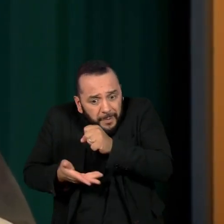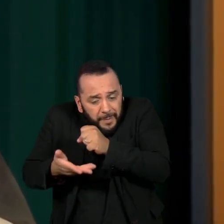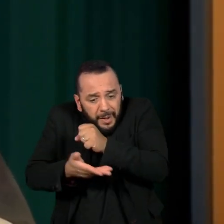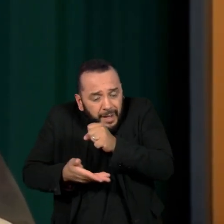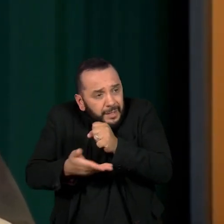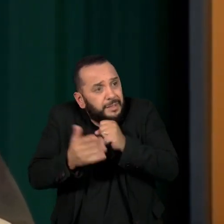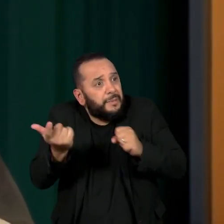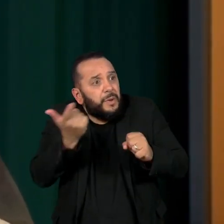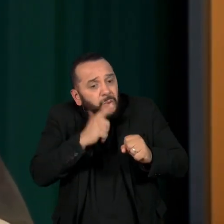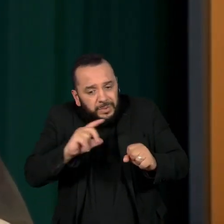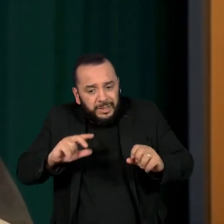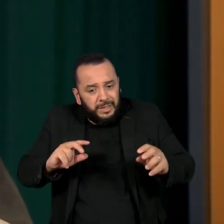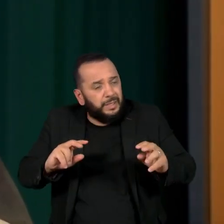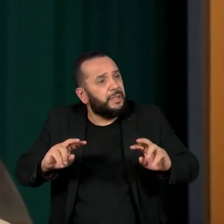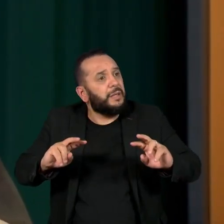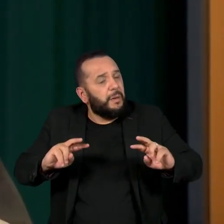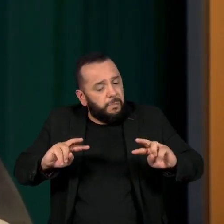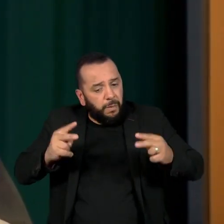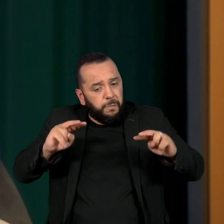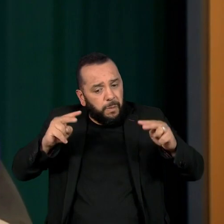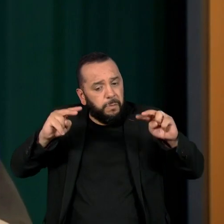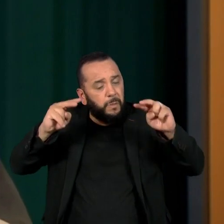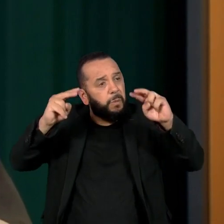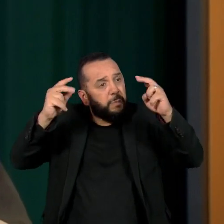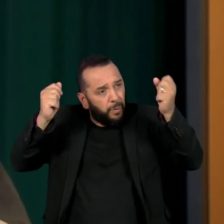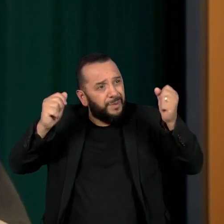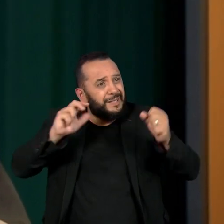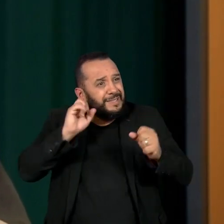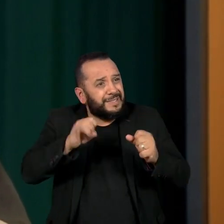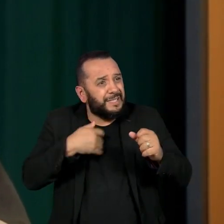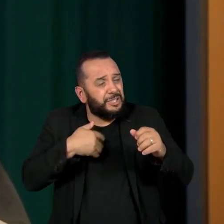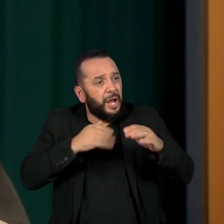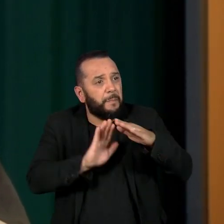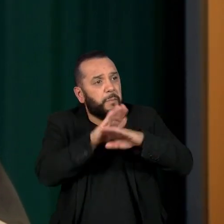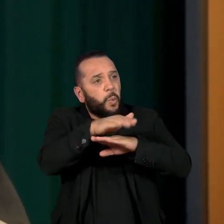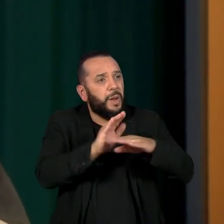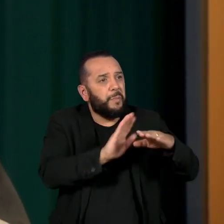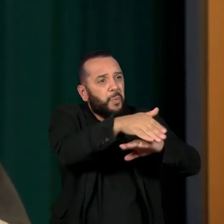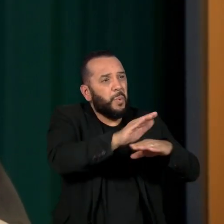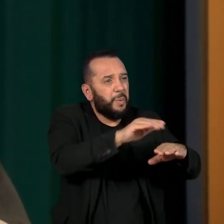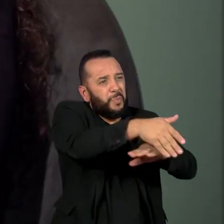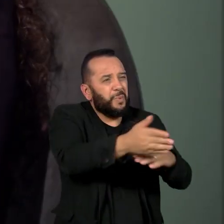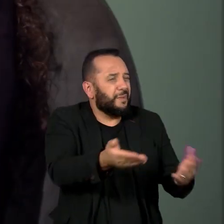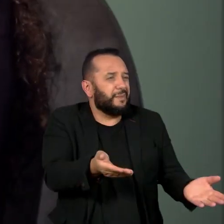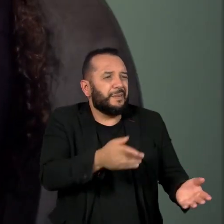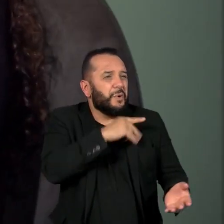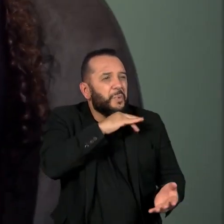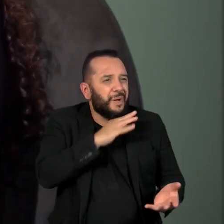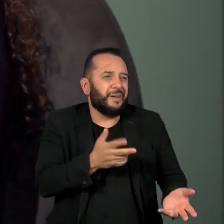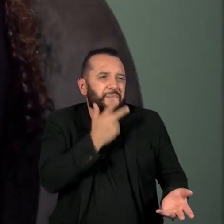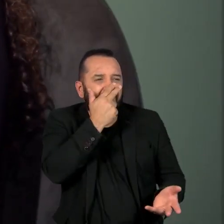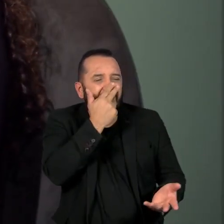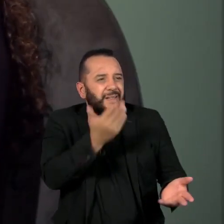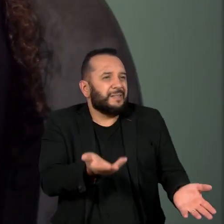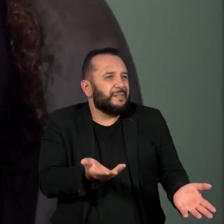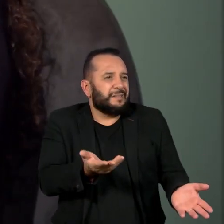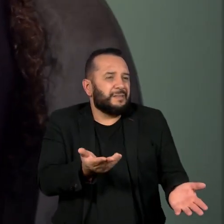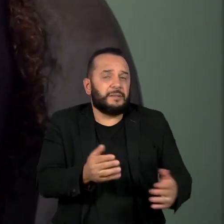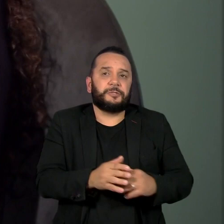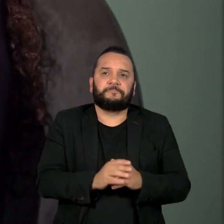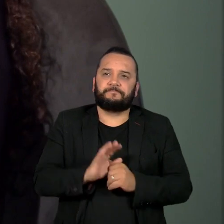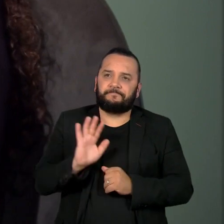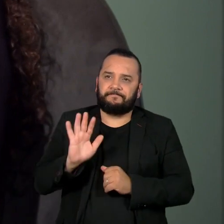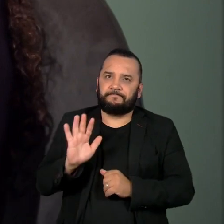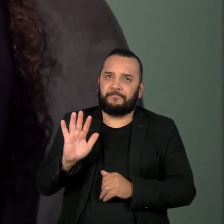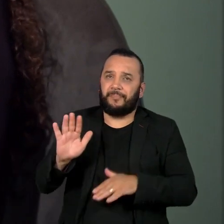no mercado aquecido vai conseguir ter essa estruturação. Não é um perigo isso? Às vezes a gente se deixa muito